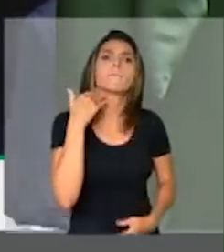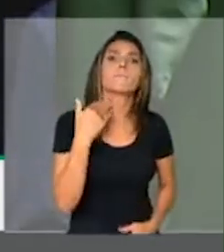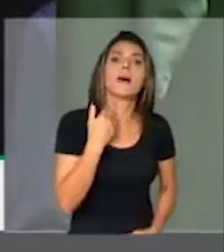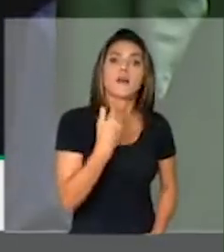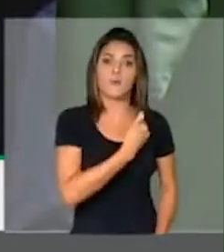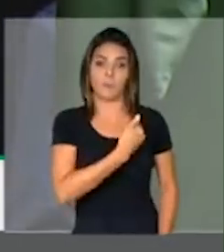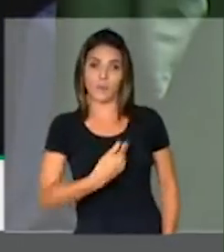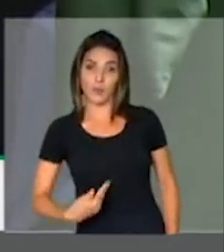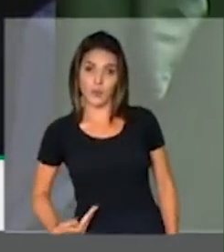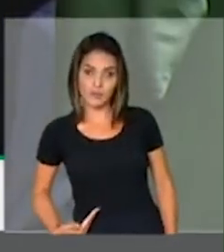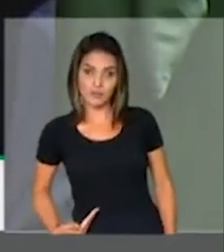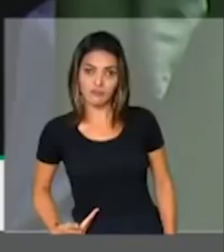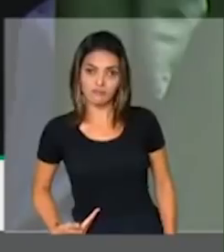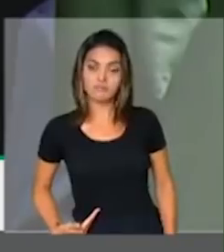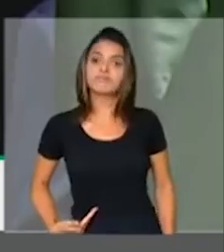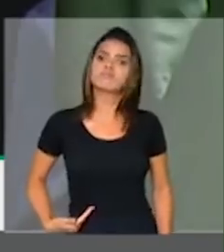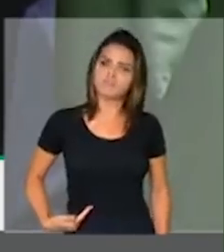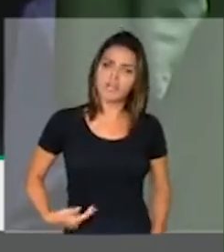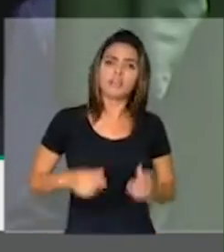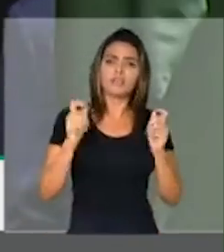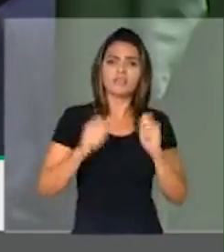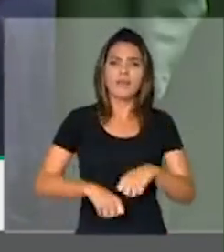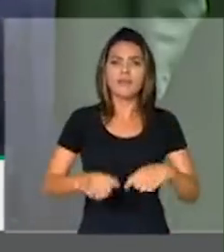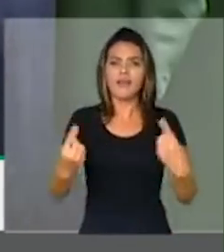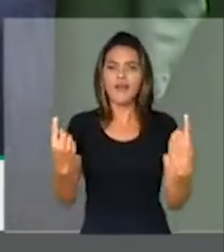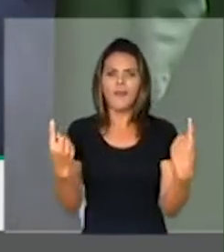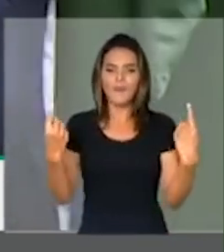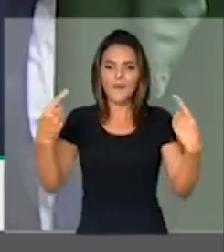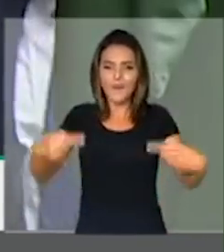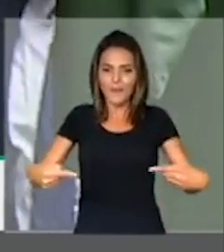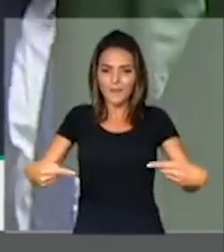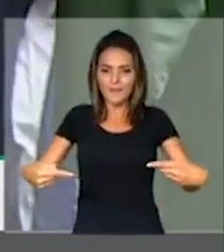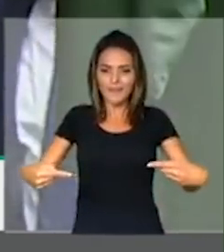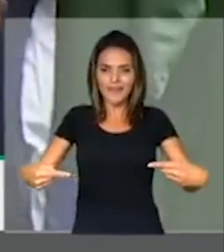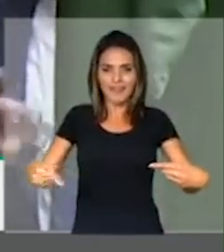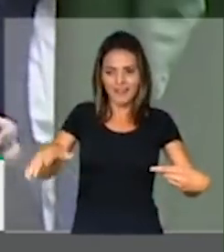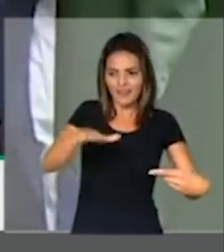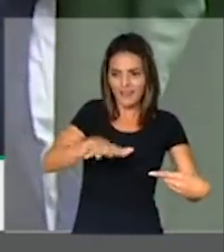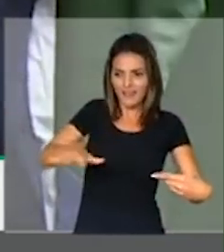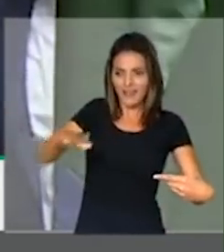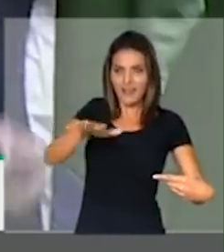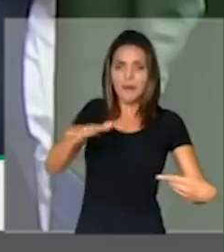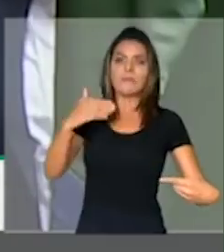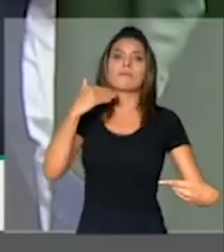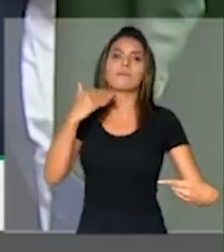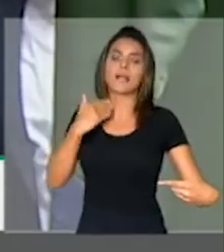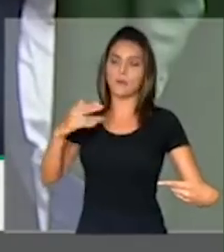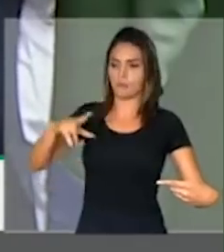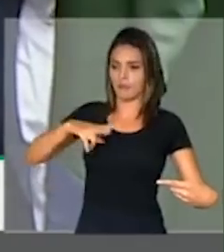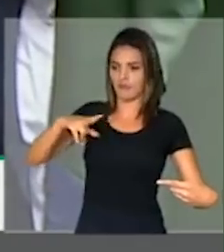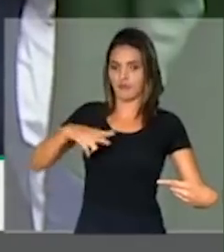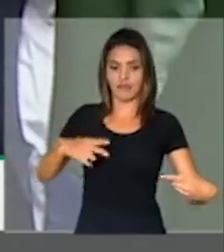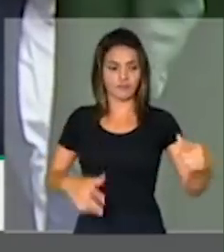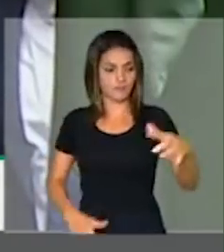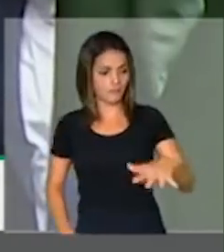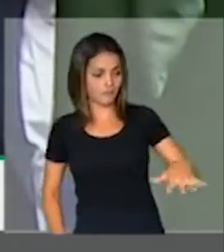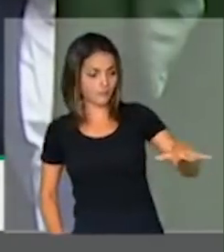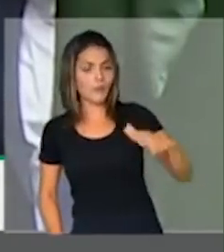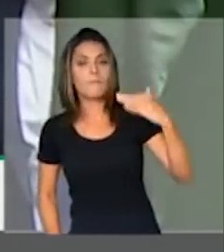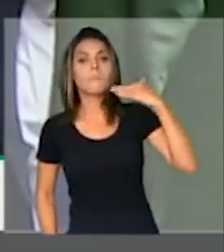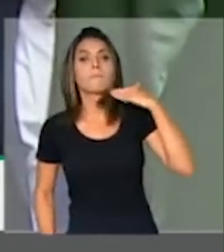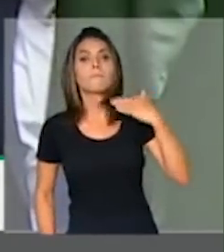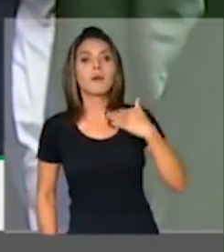possibilidade de estabelecer uma competição com a rede bancária privada